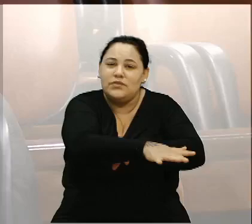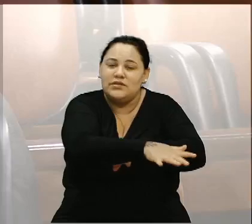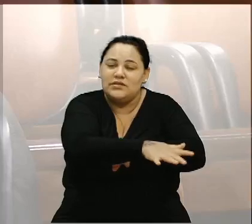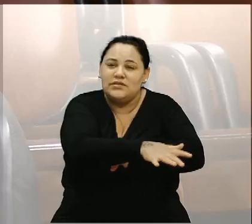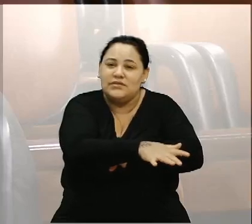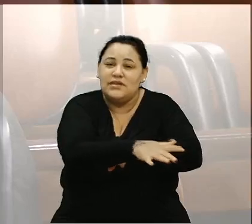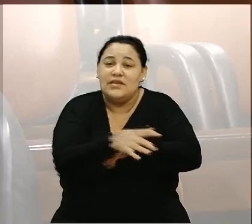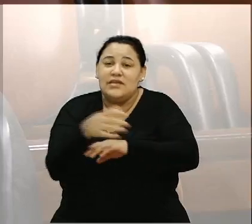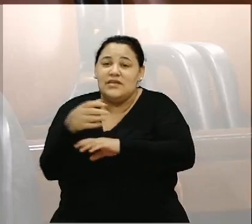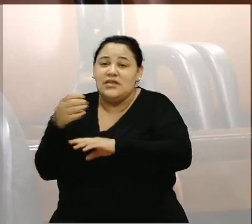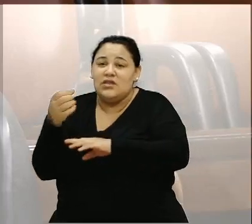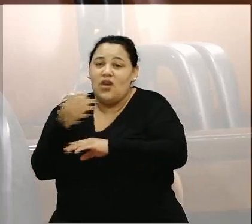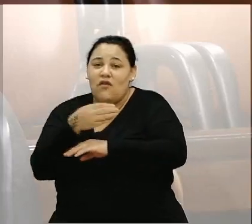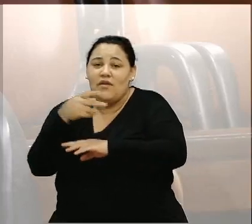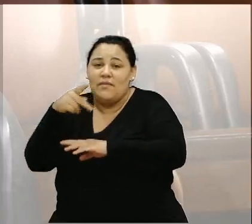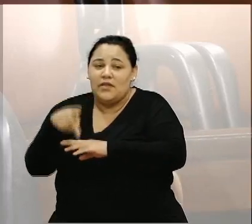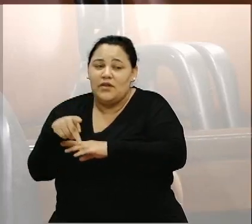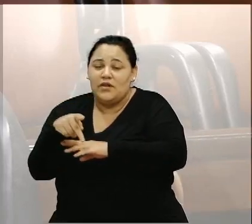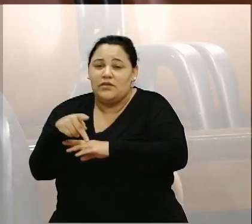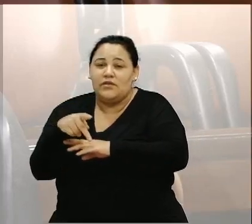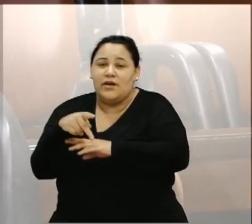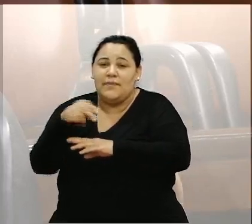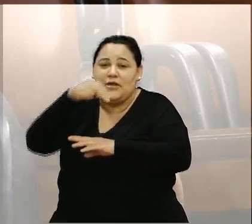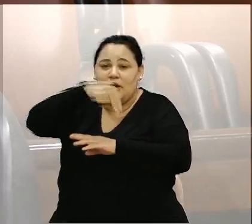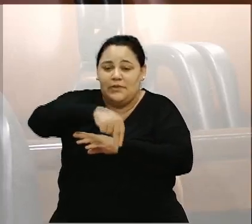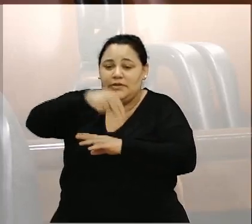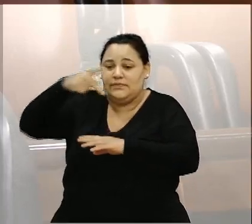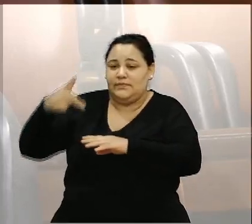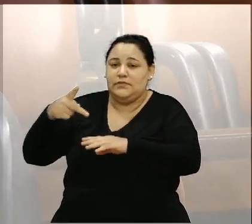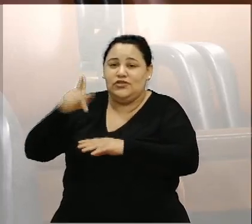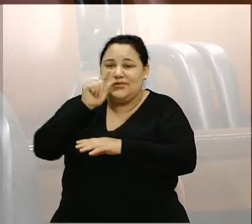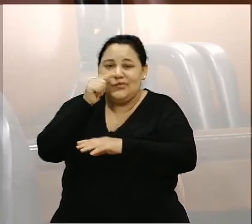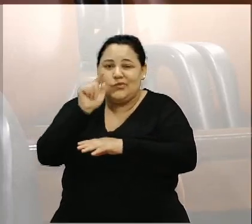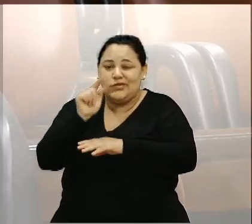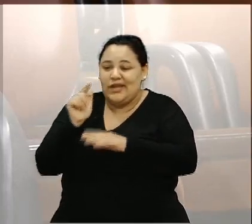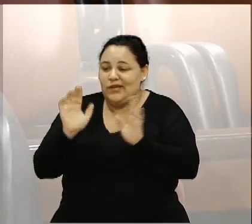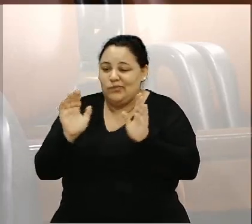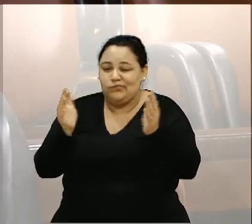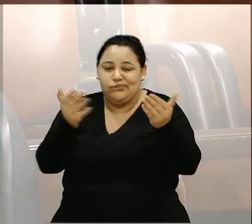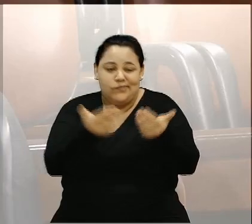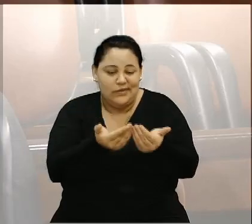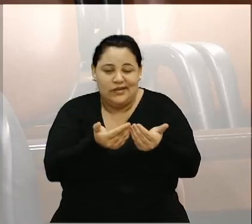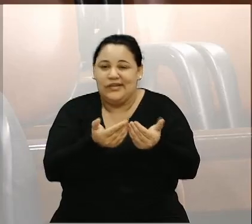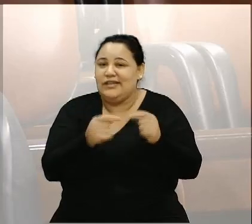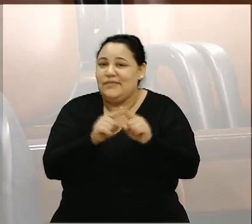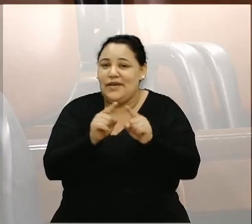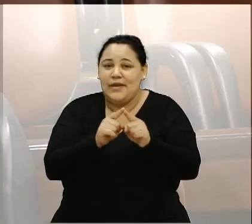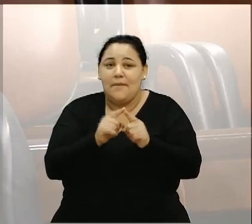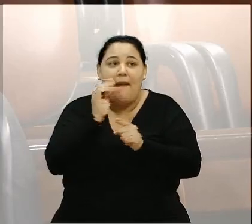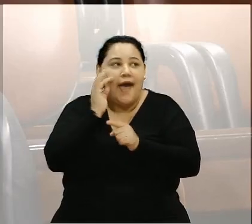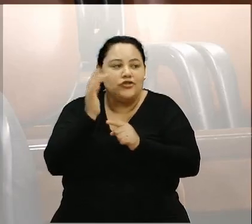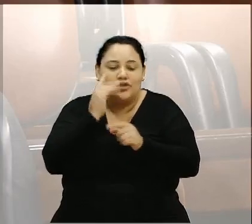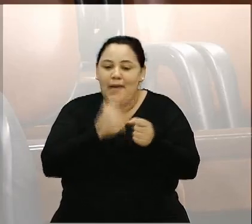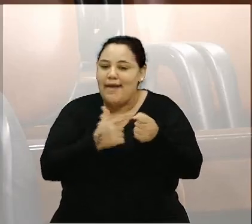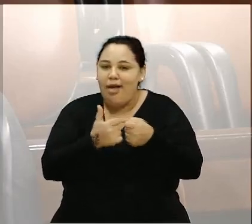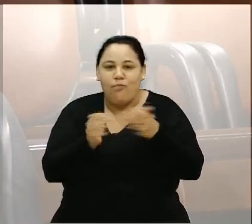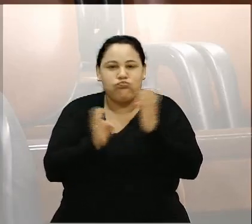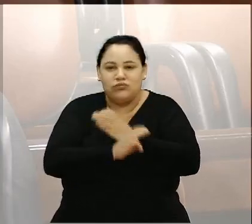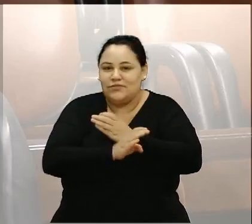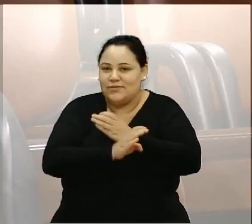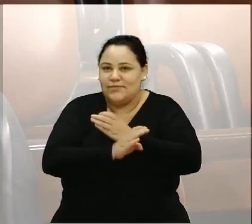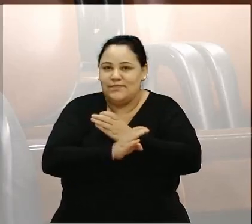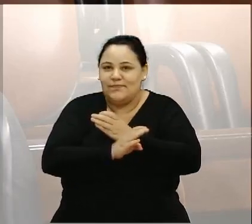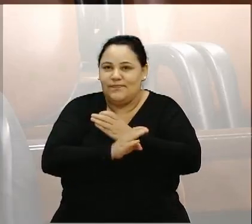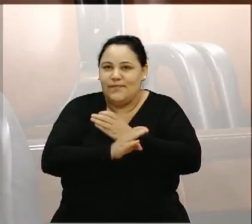Petrópolis a gente faz 1 ano e não consegue uma barreira, imagina uma rodovia toda. A ministra Marina Silva estava falando, como é que nós